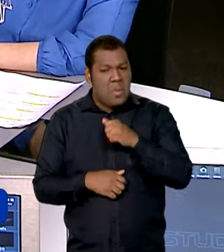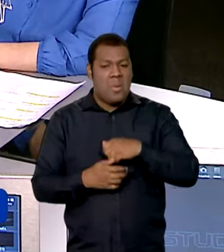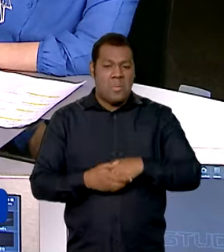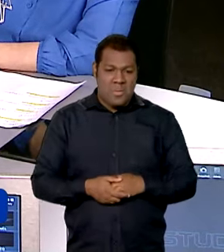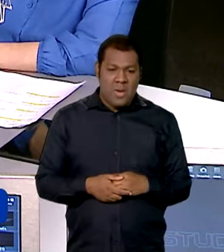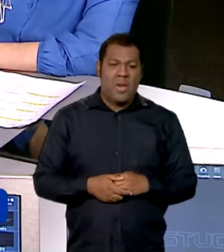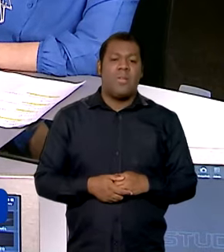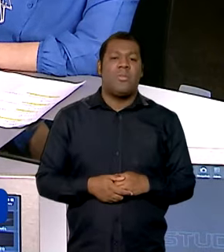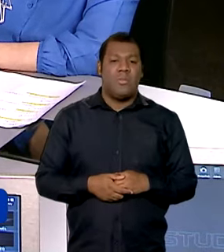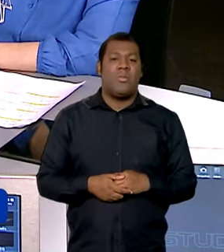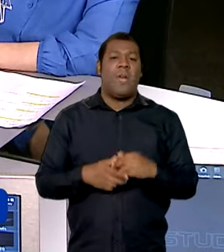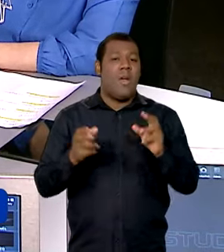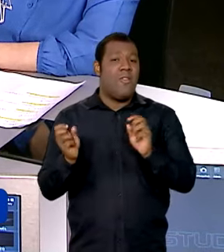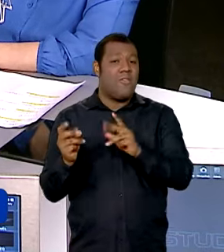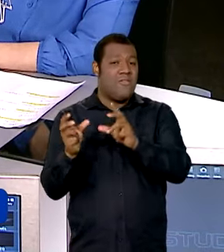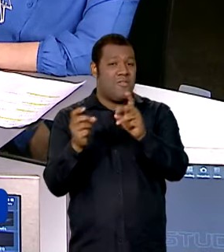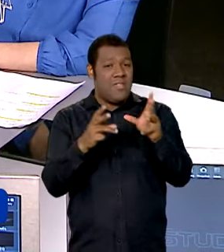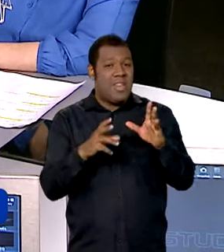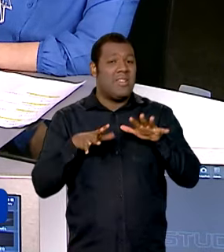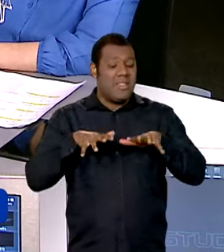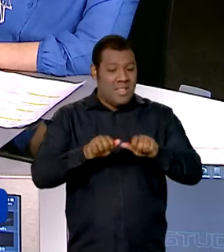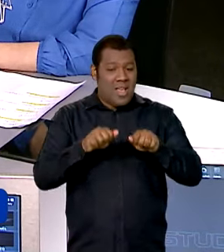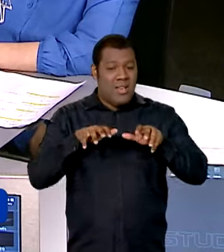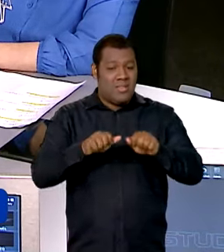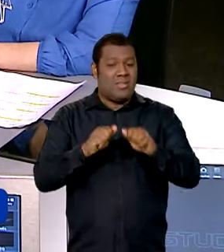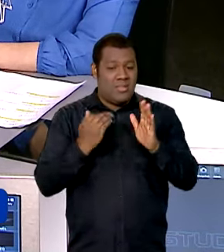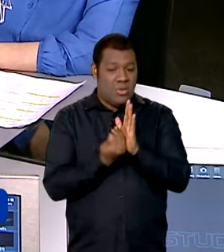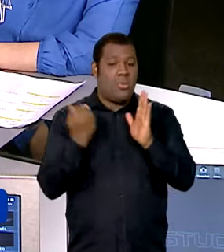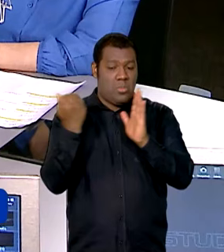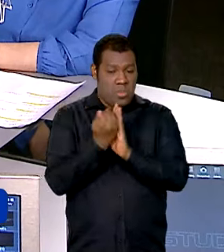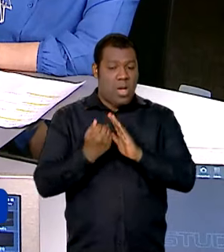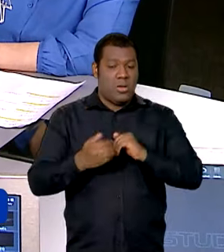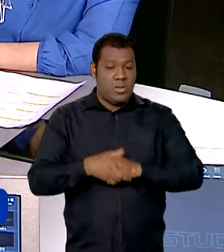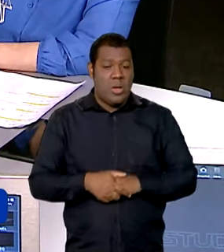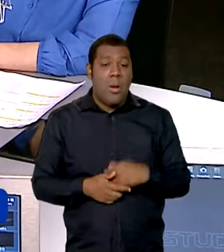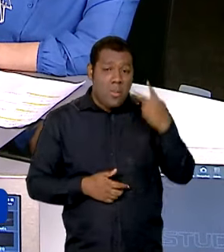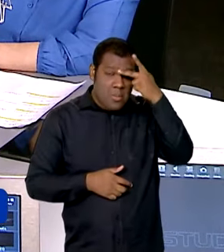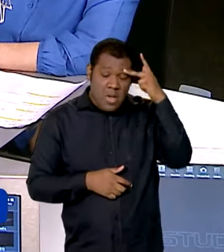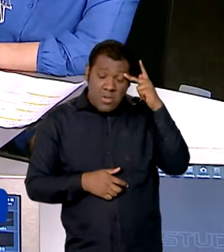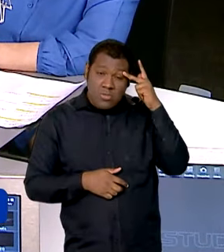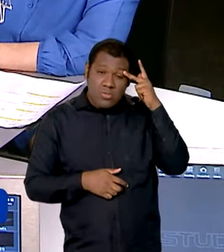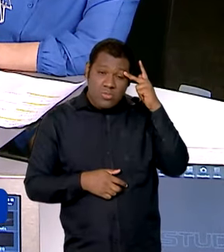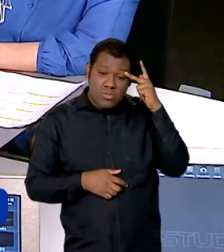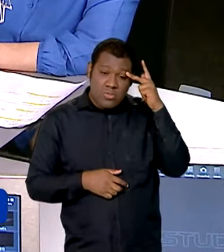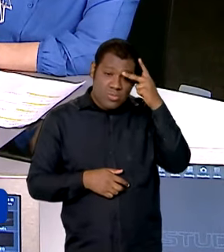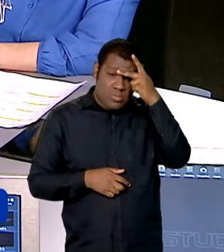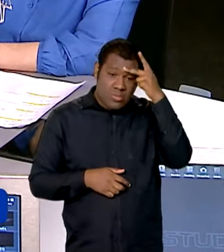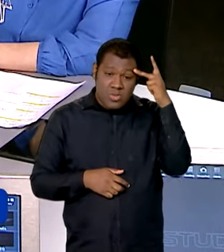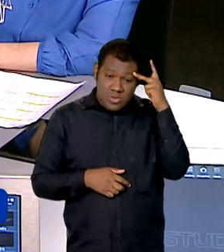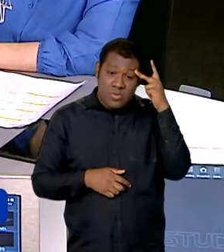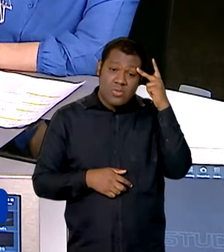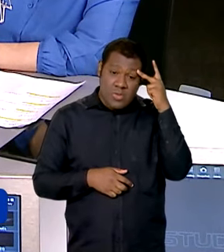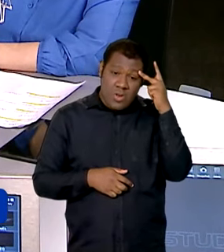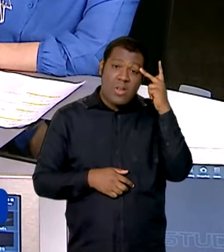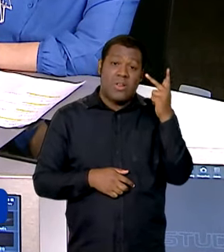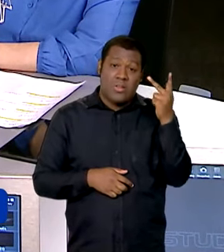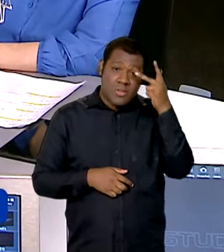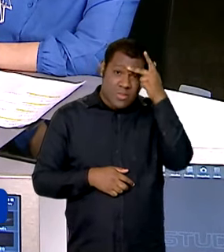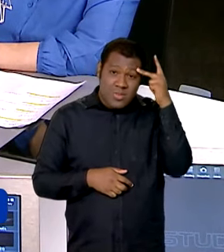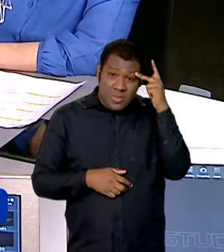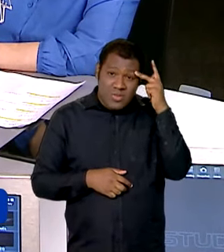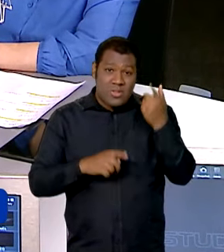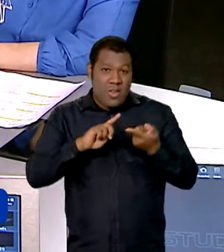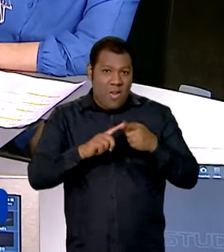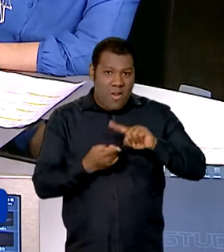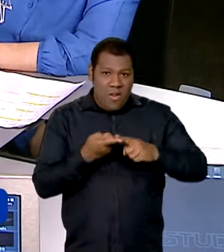açaí que a partir da cooperação entre produtores possam ser homens de negócios então não